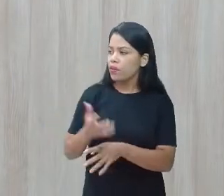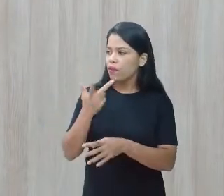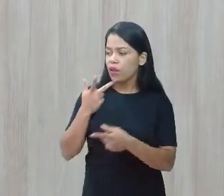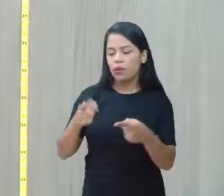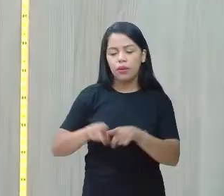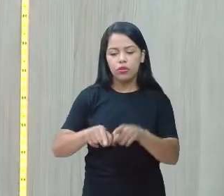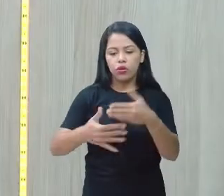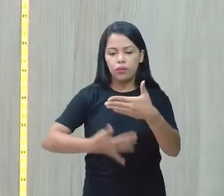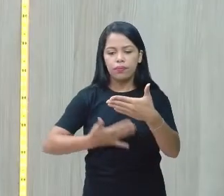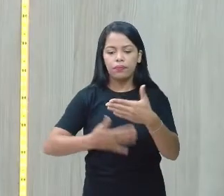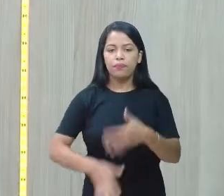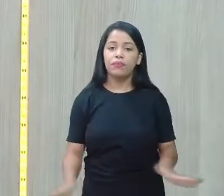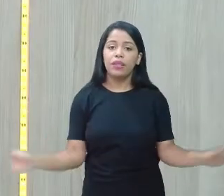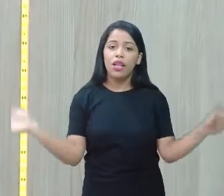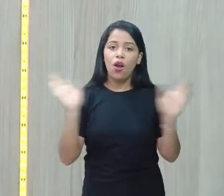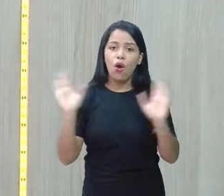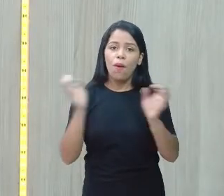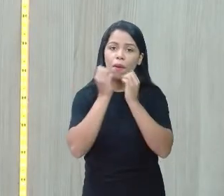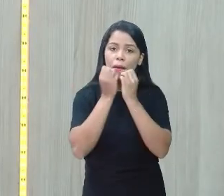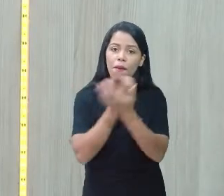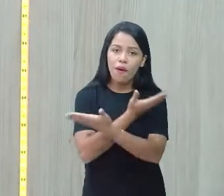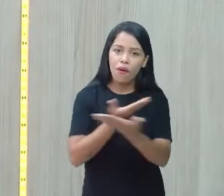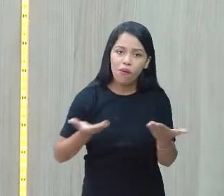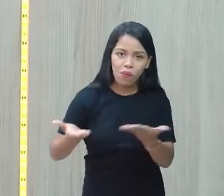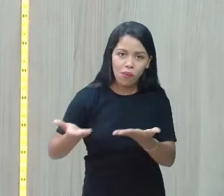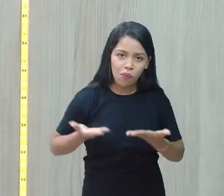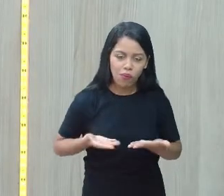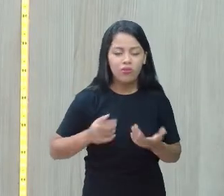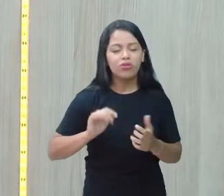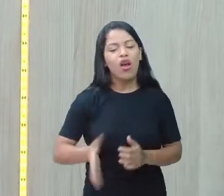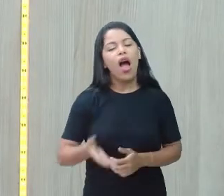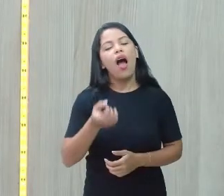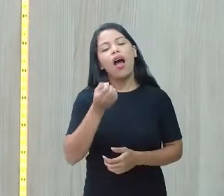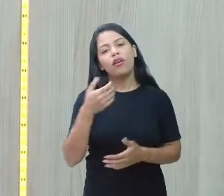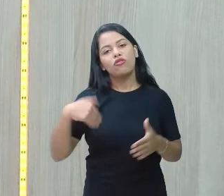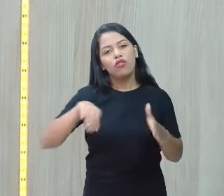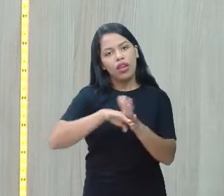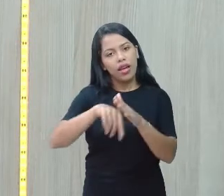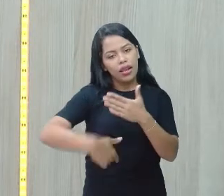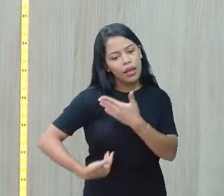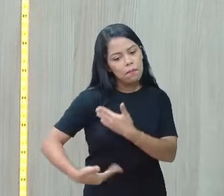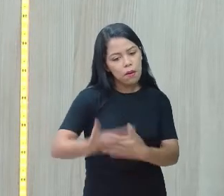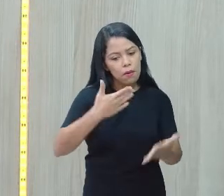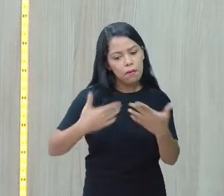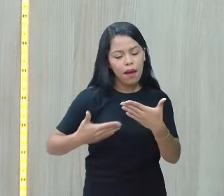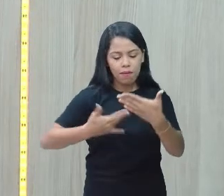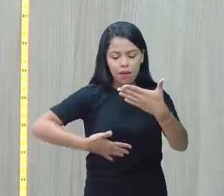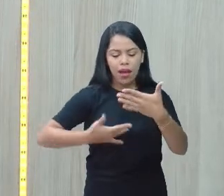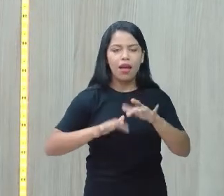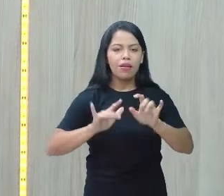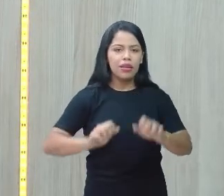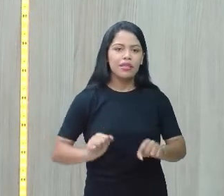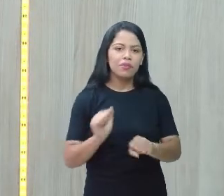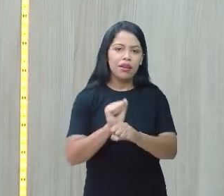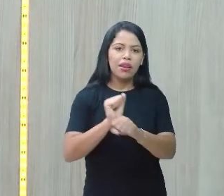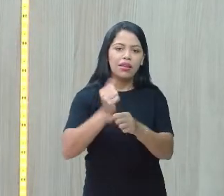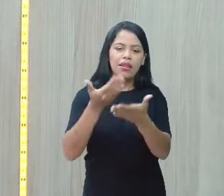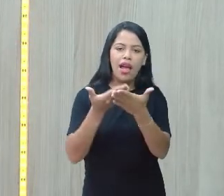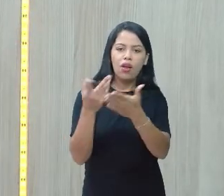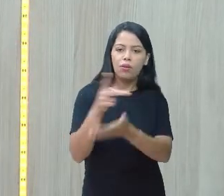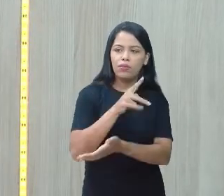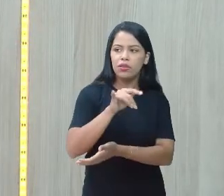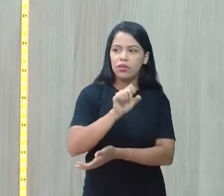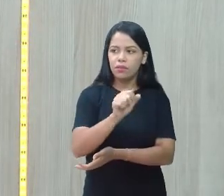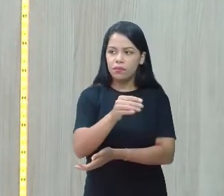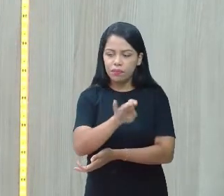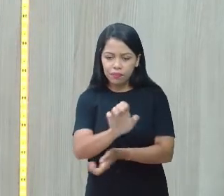chat? Olá, pessoal. Que bom que vocês estão aqui já conversando, interagindo, esperando a aula da professora Isabel. Nós estamos